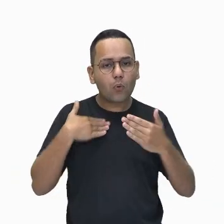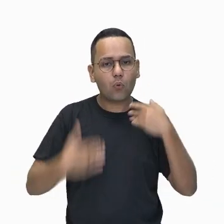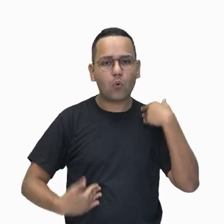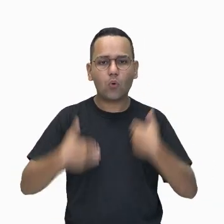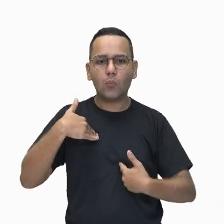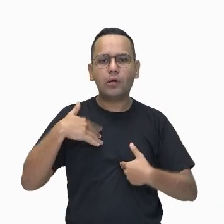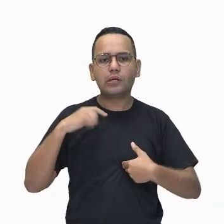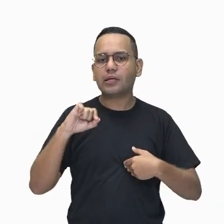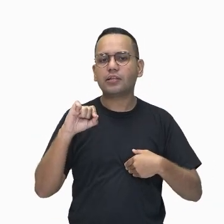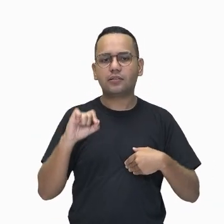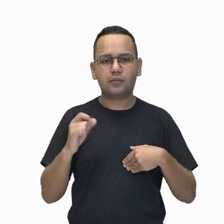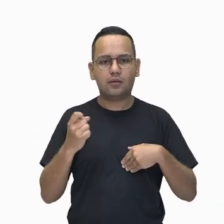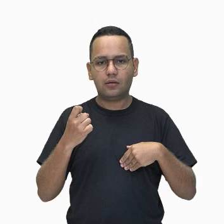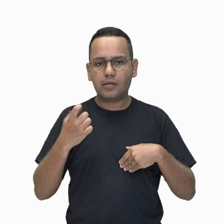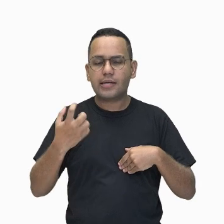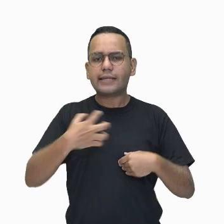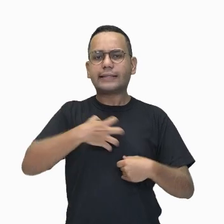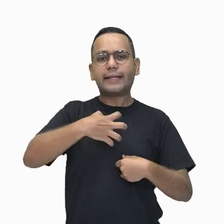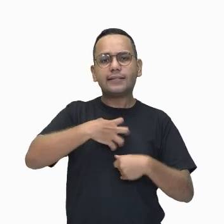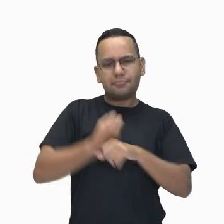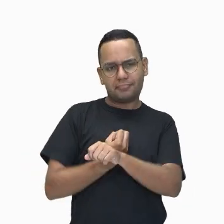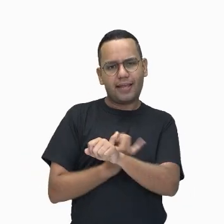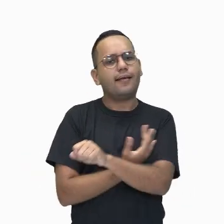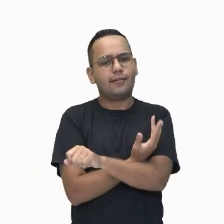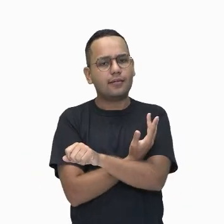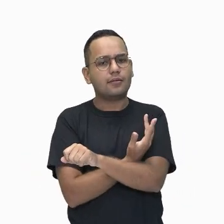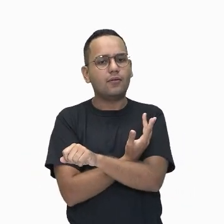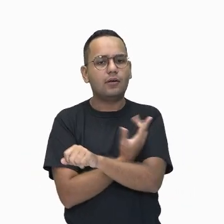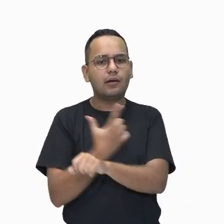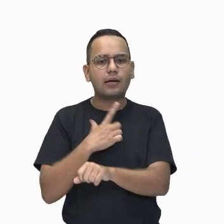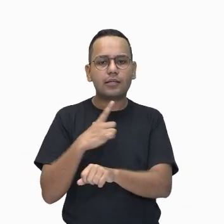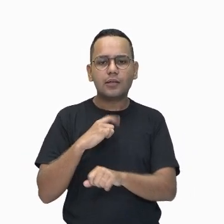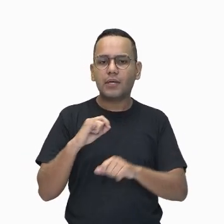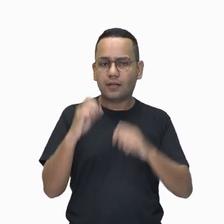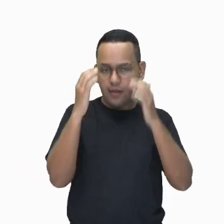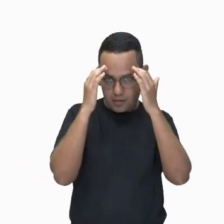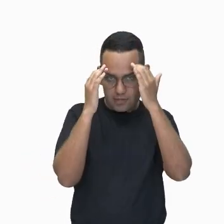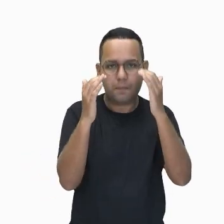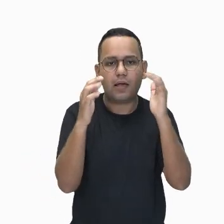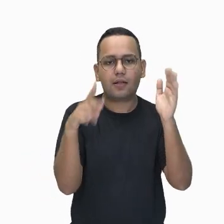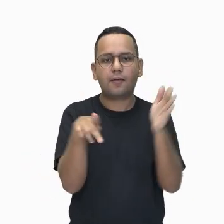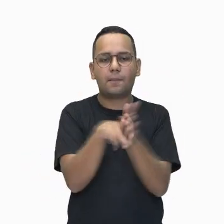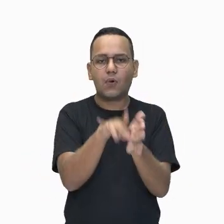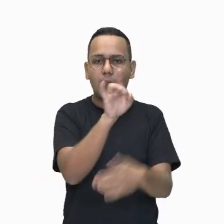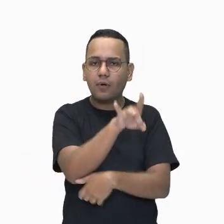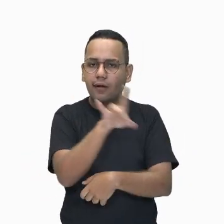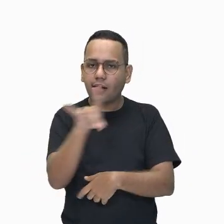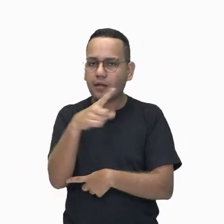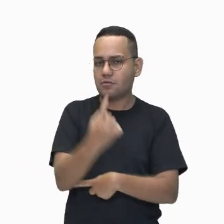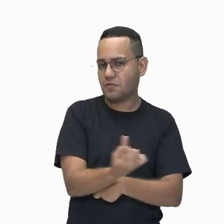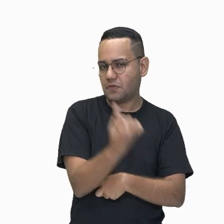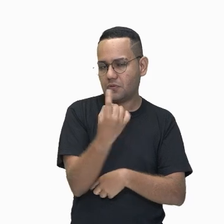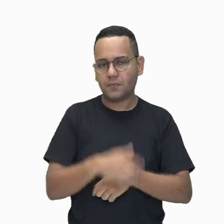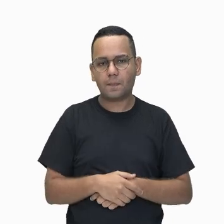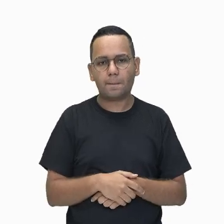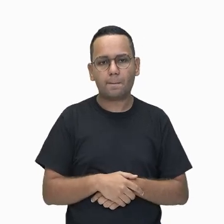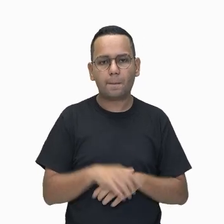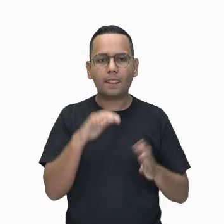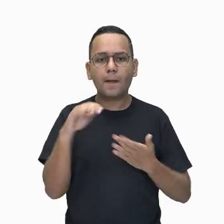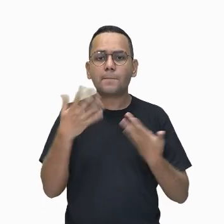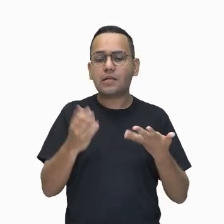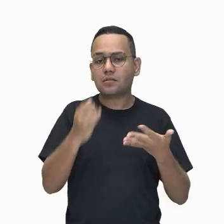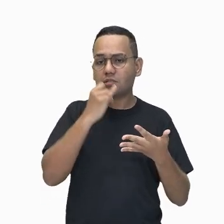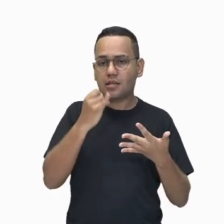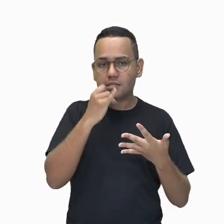sensações por meio de exercícios que respeitam a individualidade. E aí são exemplos de ginástica de conscientização corporal, o